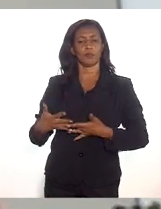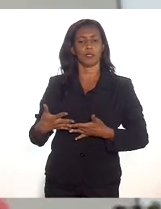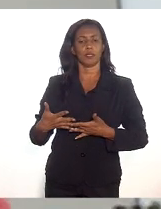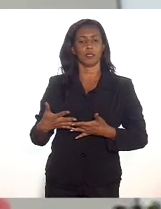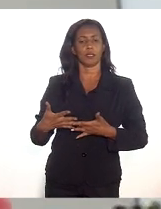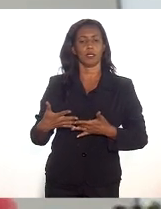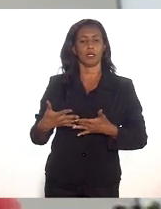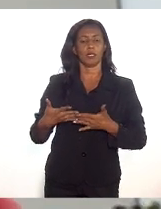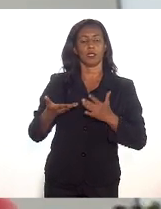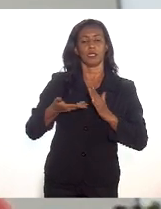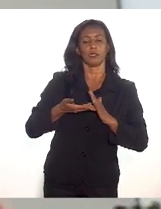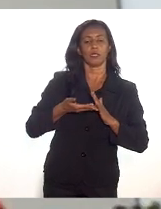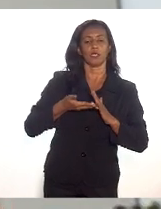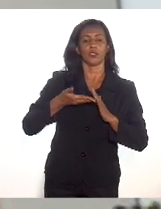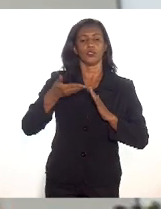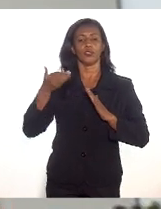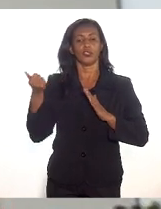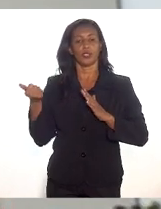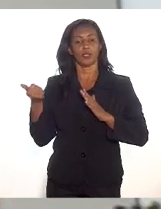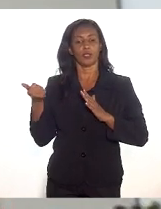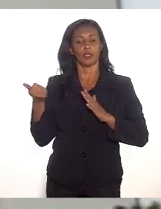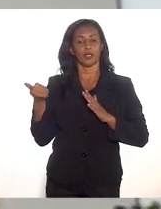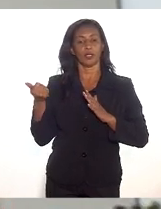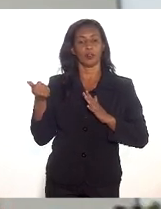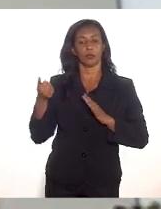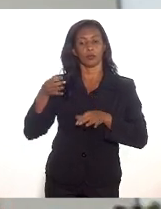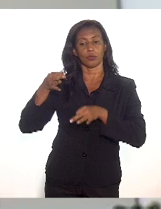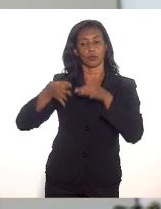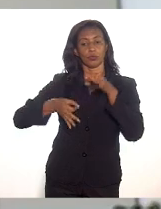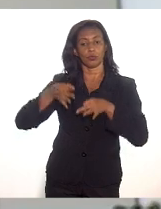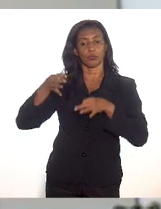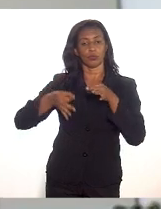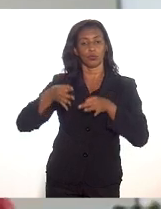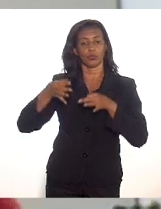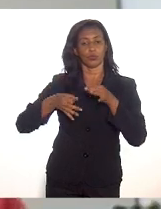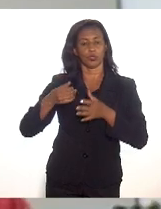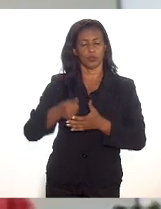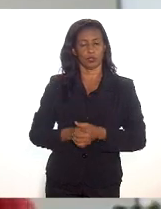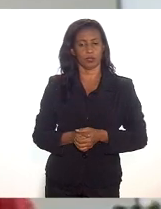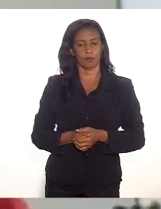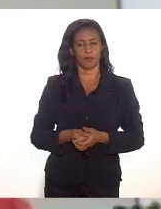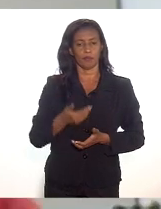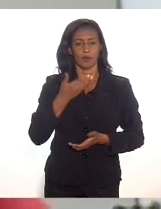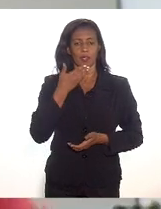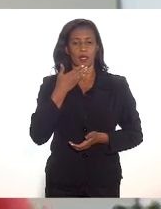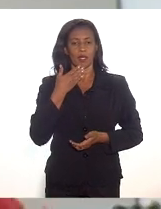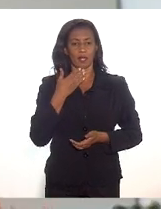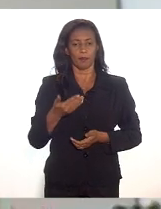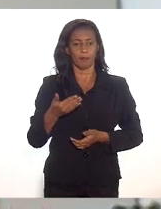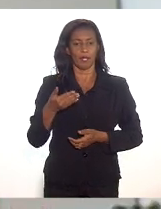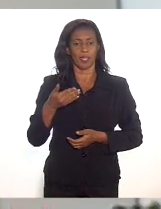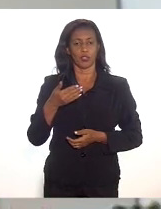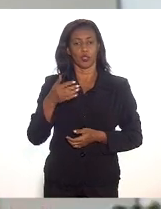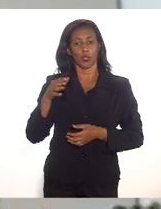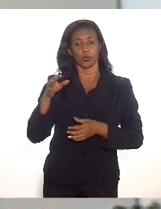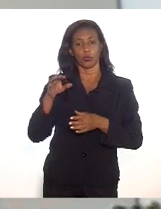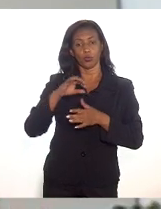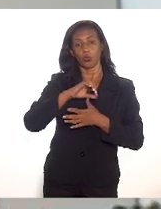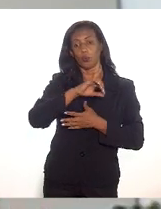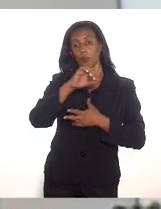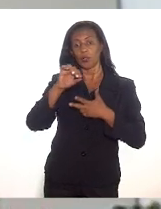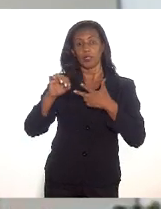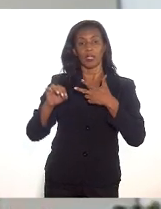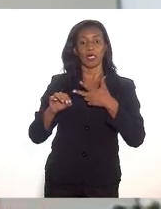está suspendendo os efeitos de decisões judiciais. Tanto que ela pede a notificação dos órgãos do Poder Judiciário, para